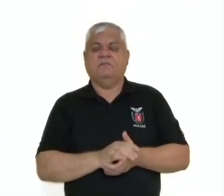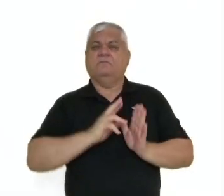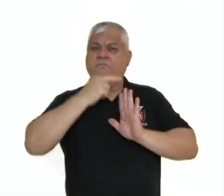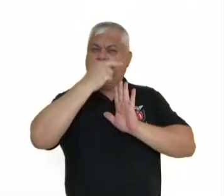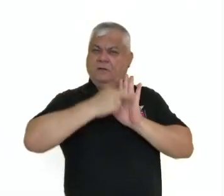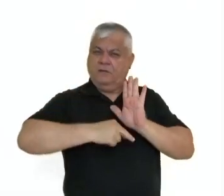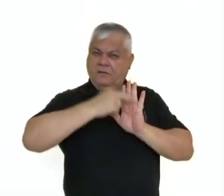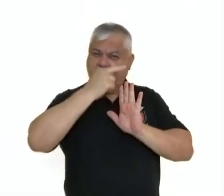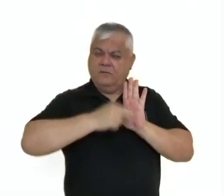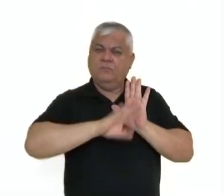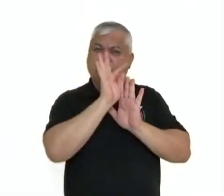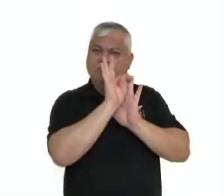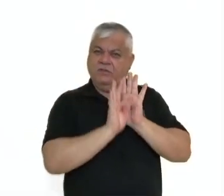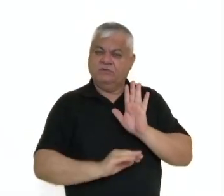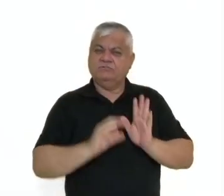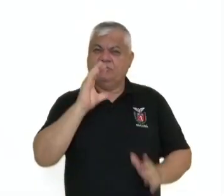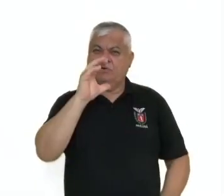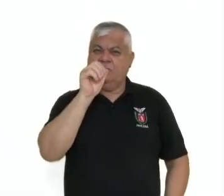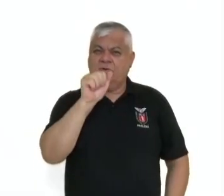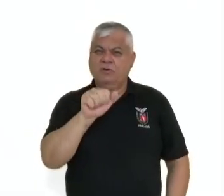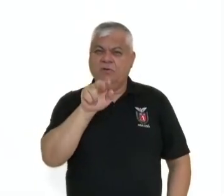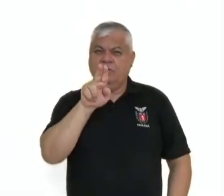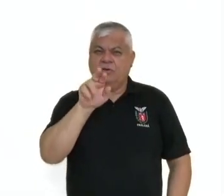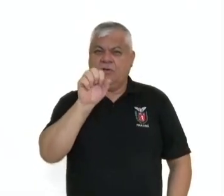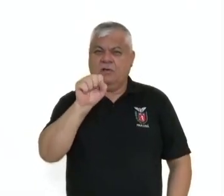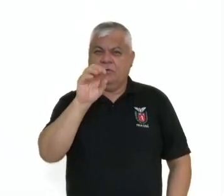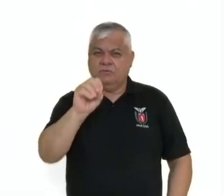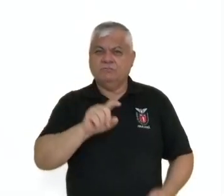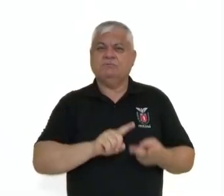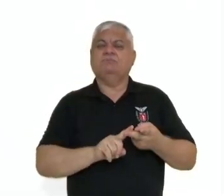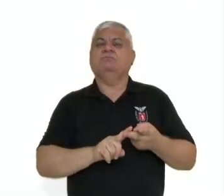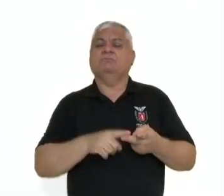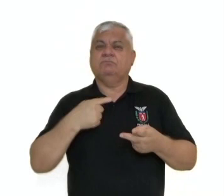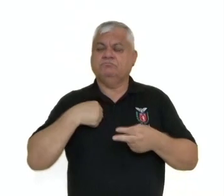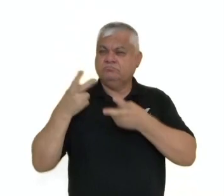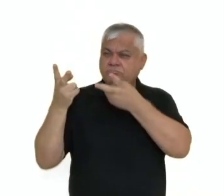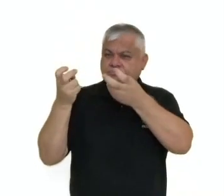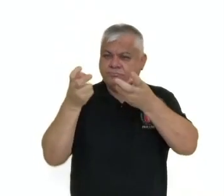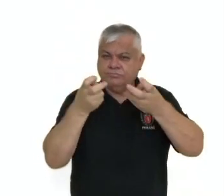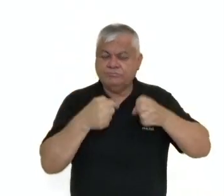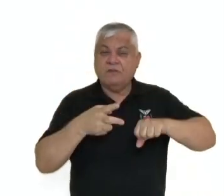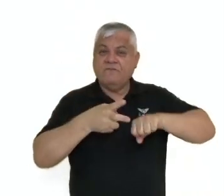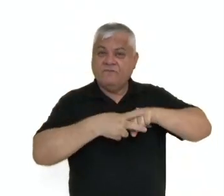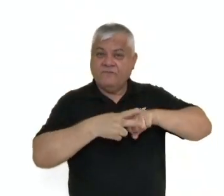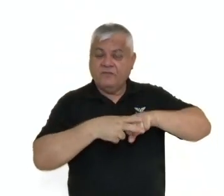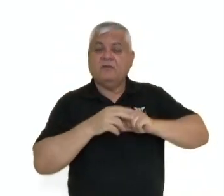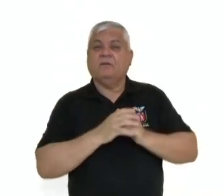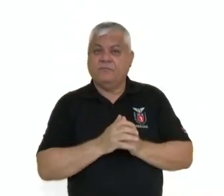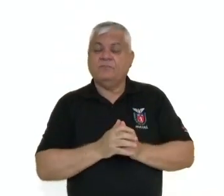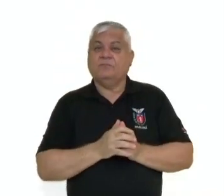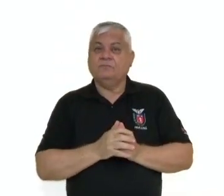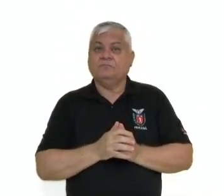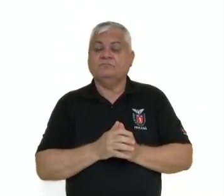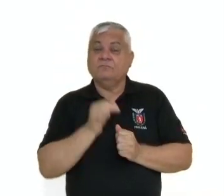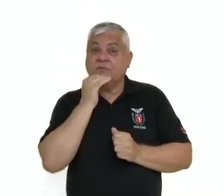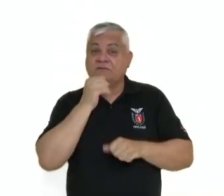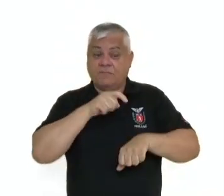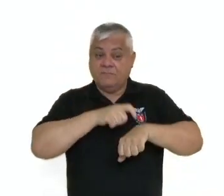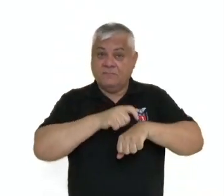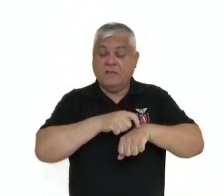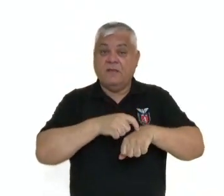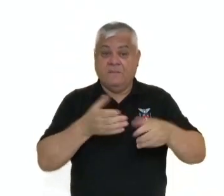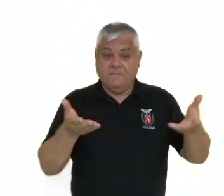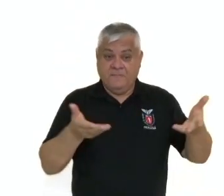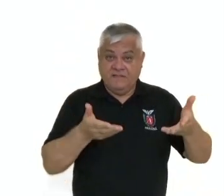de um caso, certo? Bacana, interessante. Reconhecemos os verbos quando eles estavam no tempo